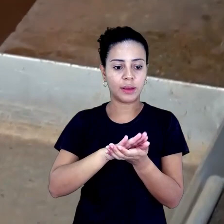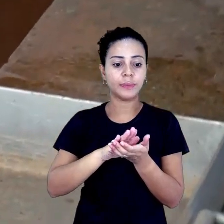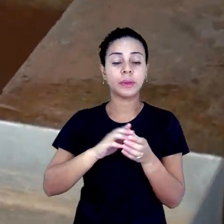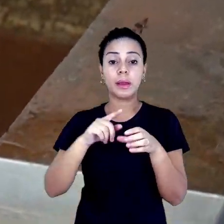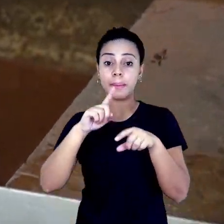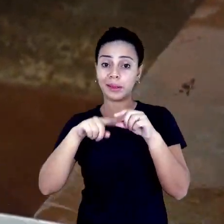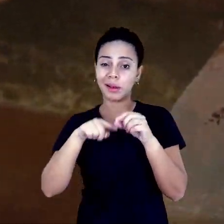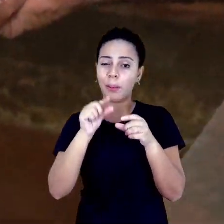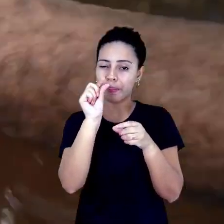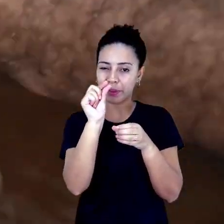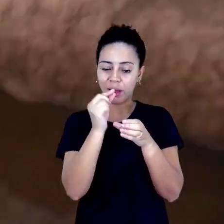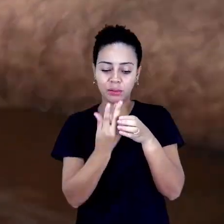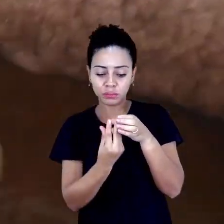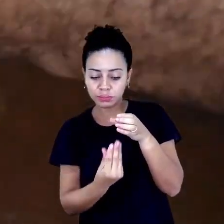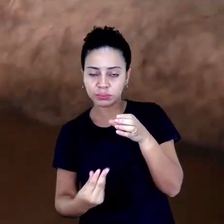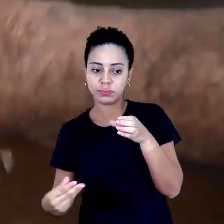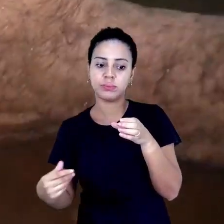material fino aderente.